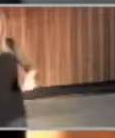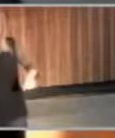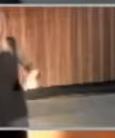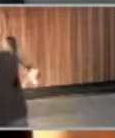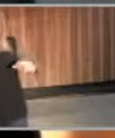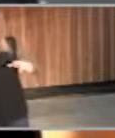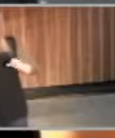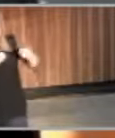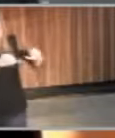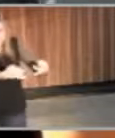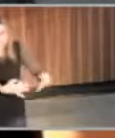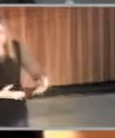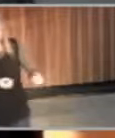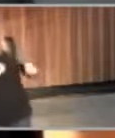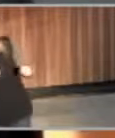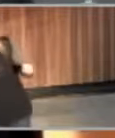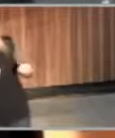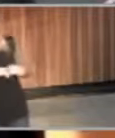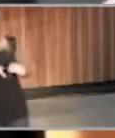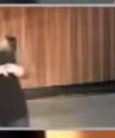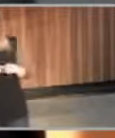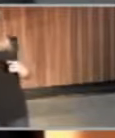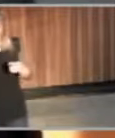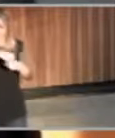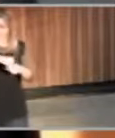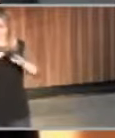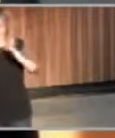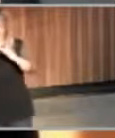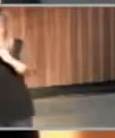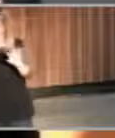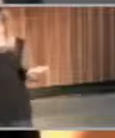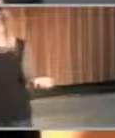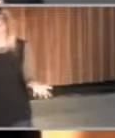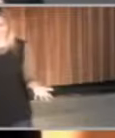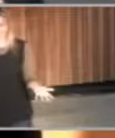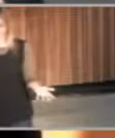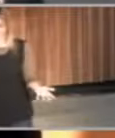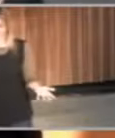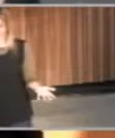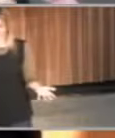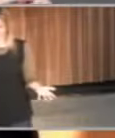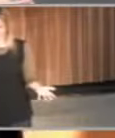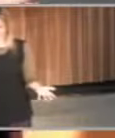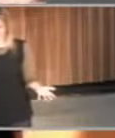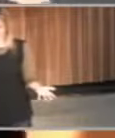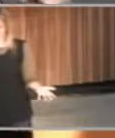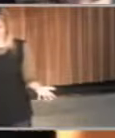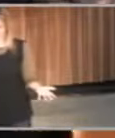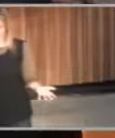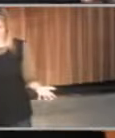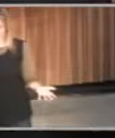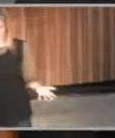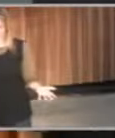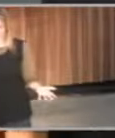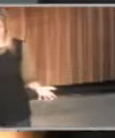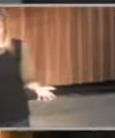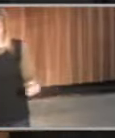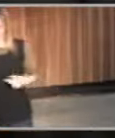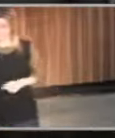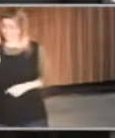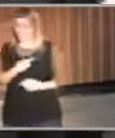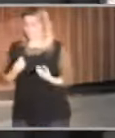a gente tiver só focado em conquistar a terra e a gente está passando esse valor para os